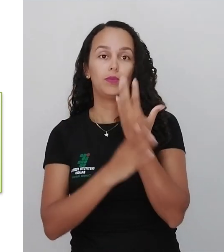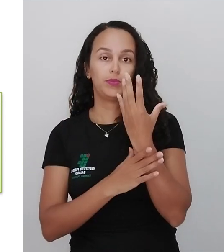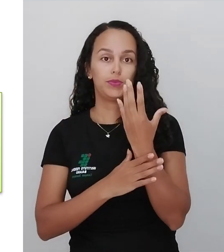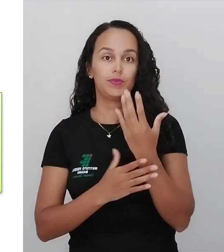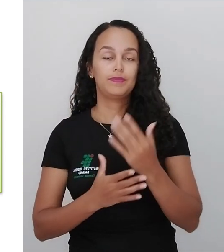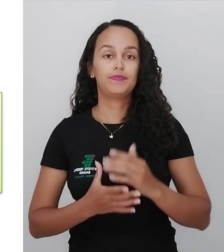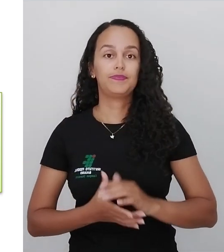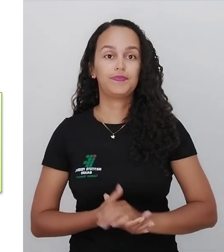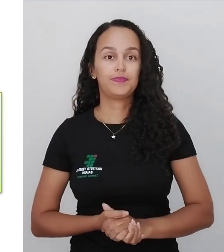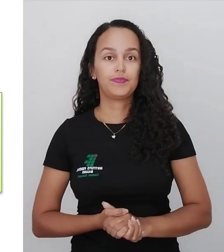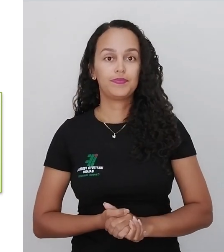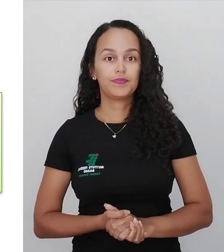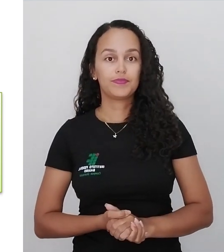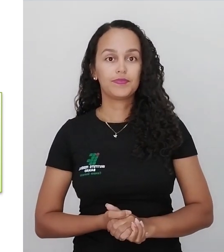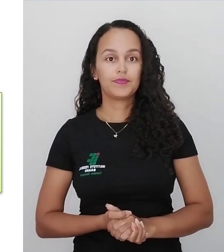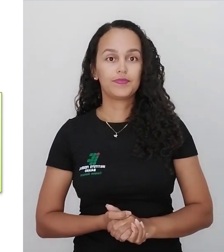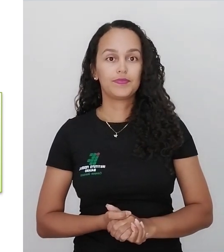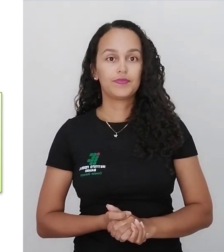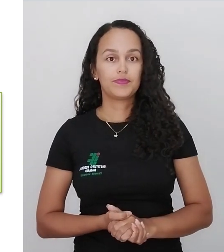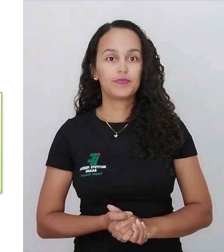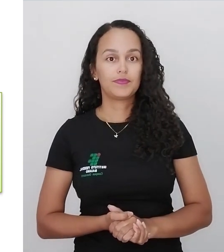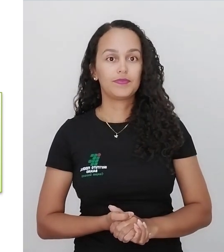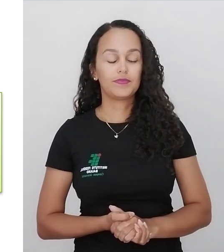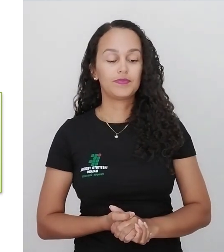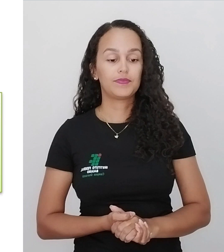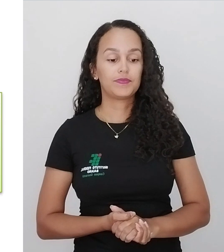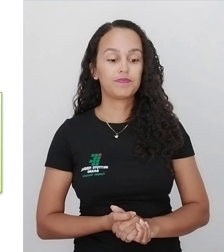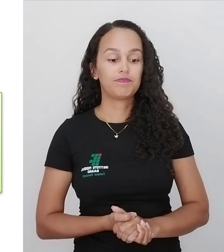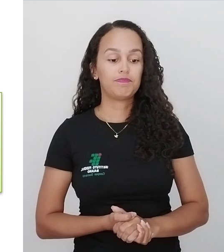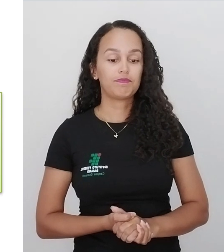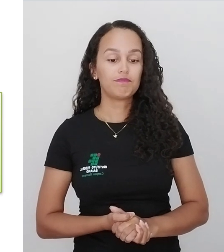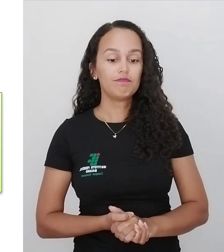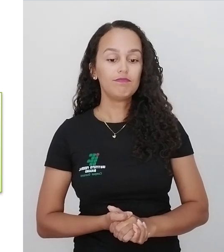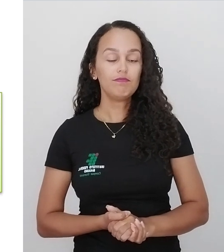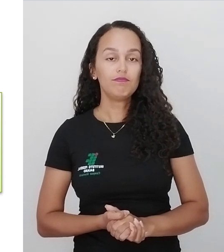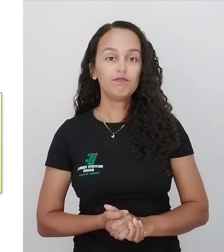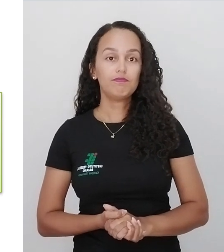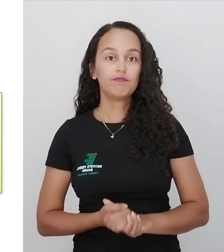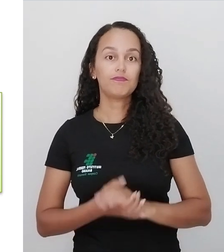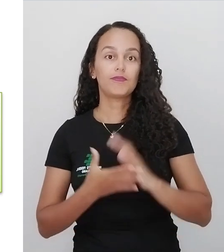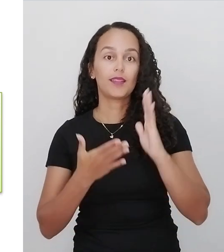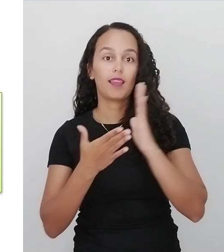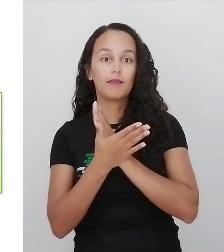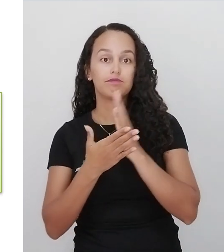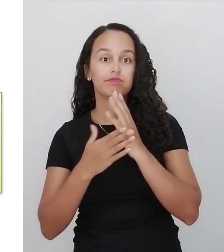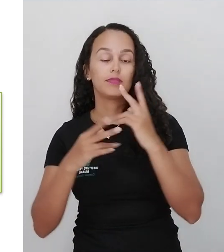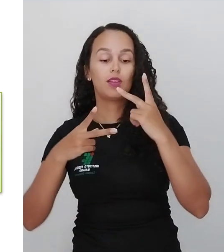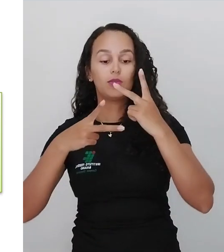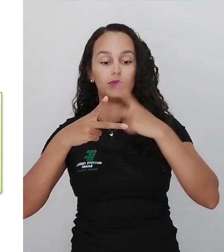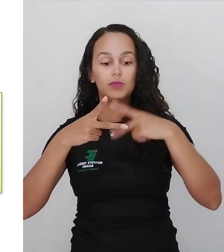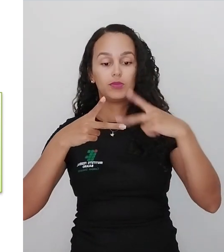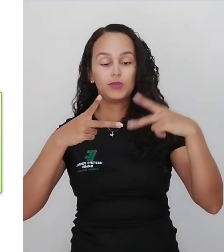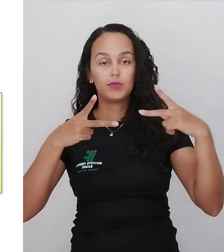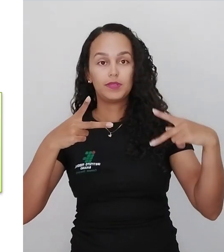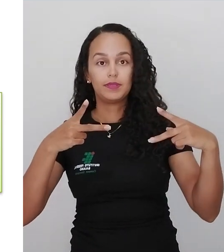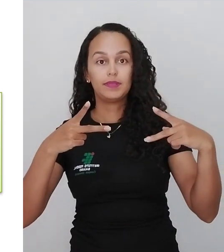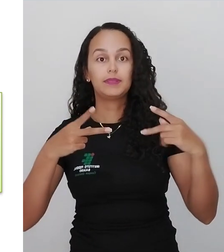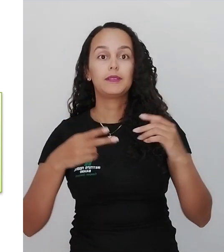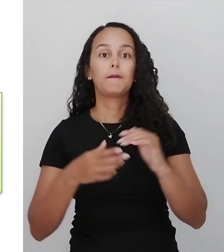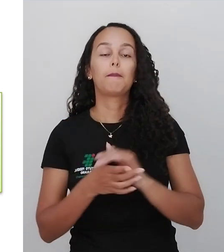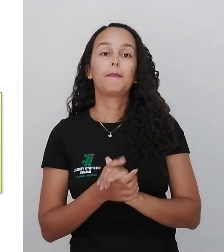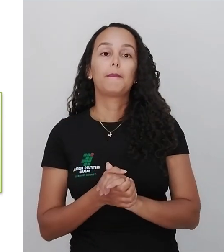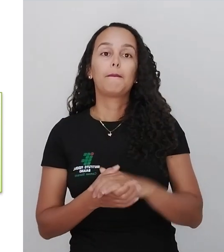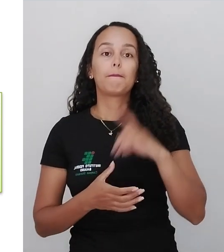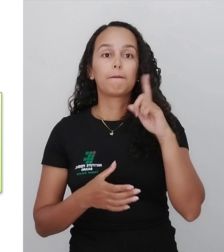Algumas das proteínas, né, cuja produção é determinada pelo RNA, elas podiam ter tido então a reação catalítica,